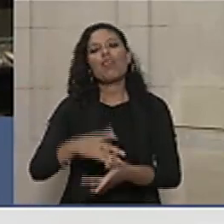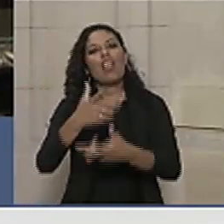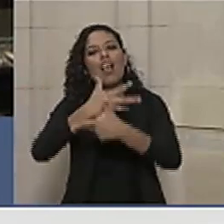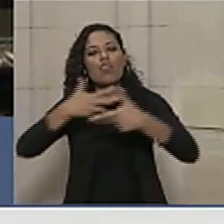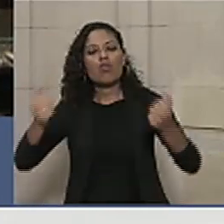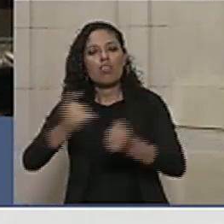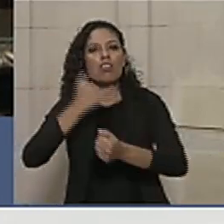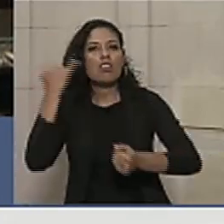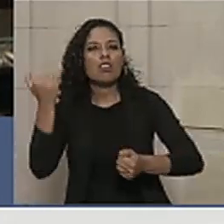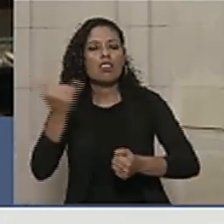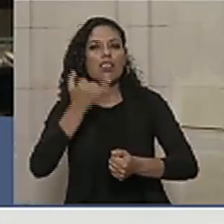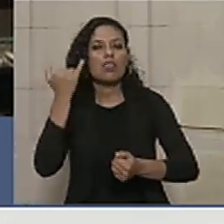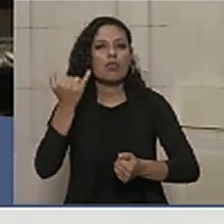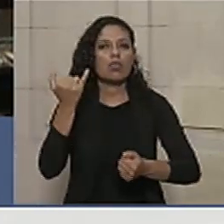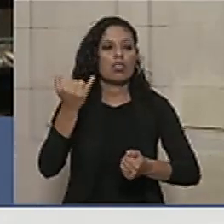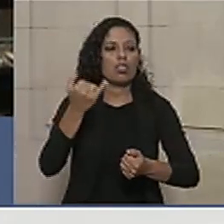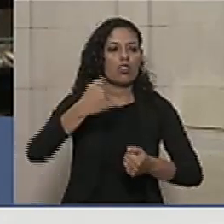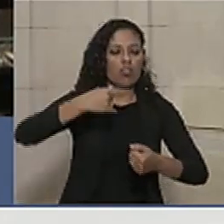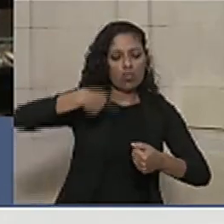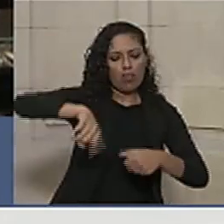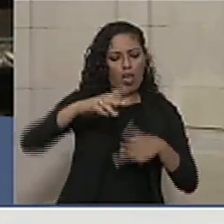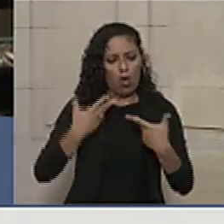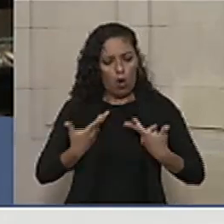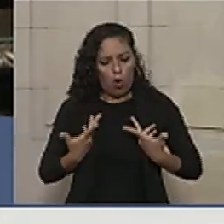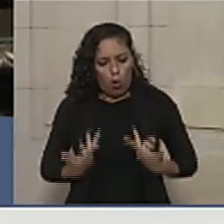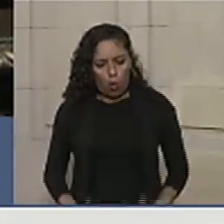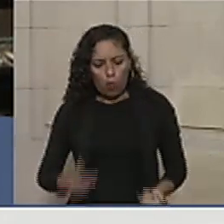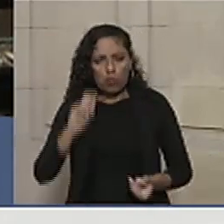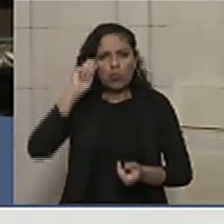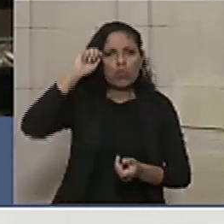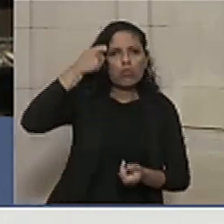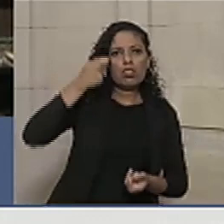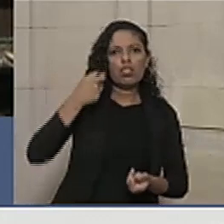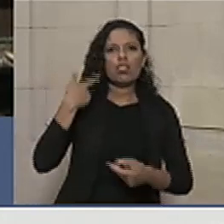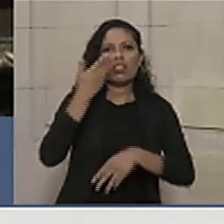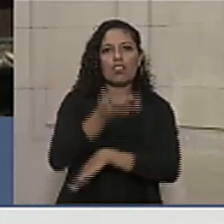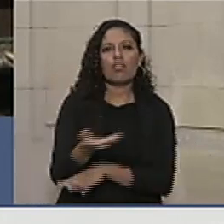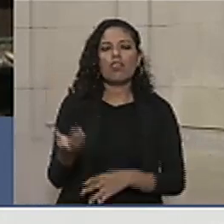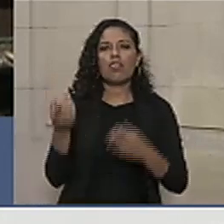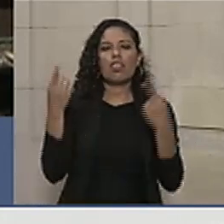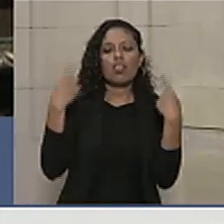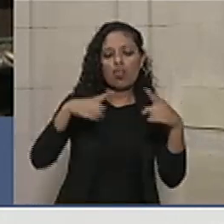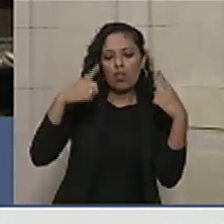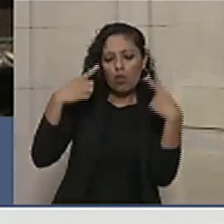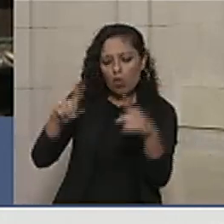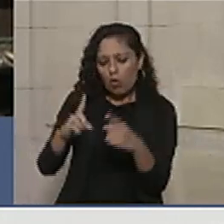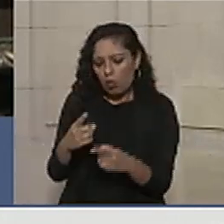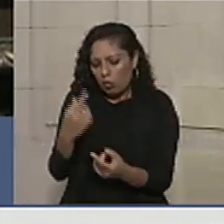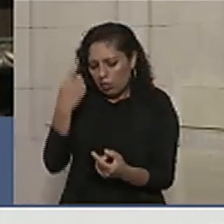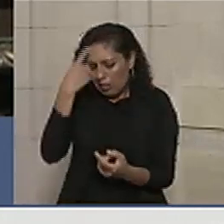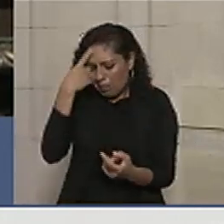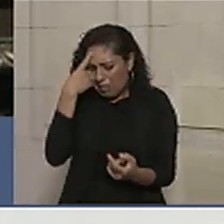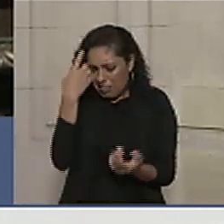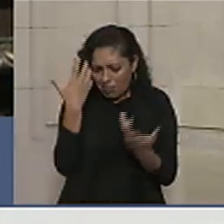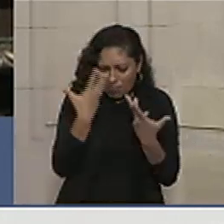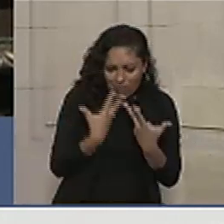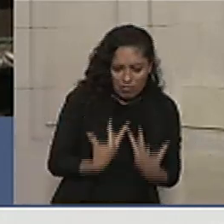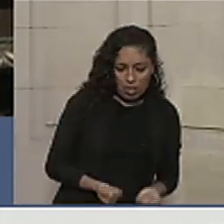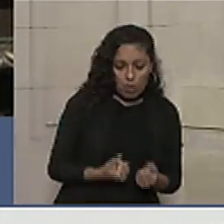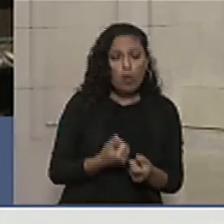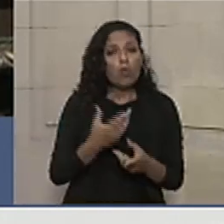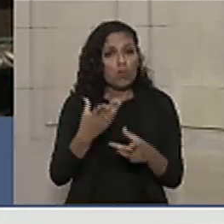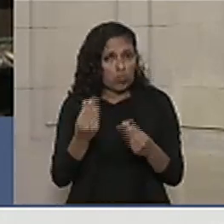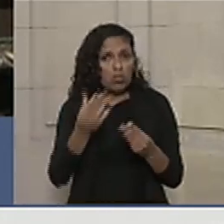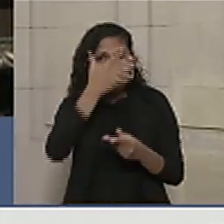institucional, que brutaliza corpos negros, que desestabiliza emocionalmente a maioria social